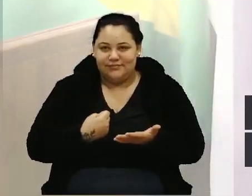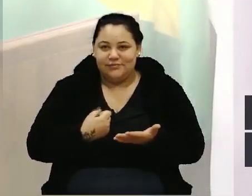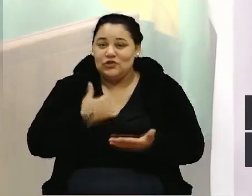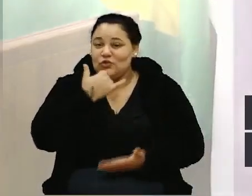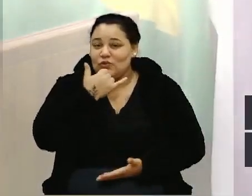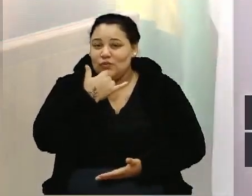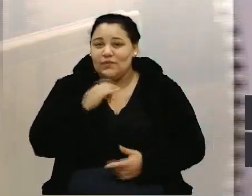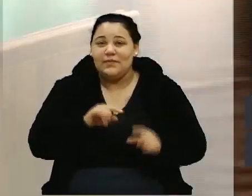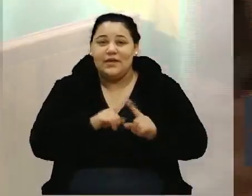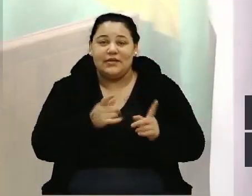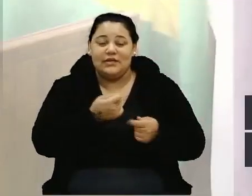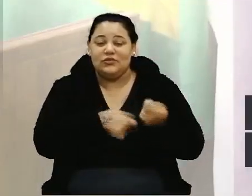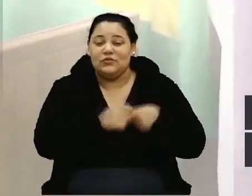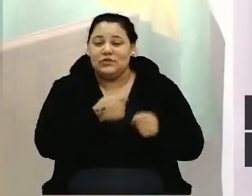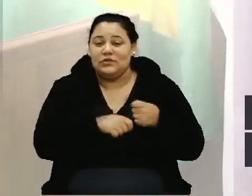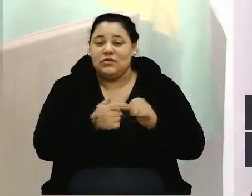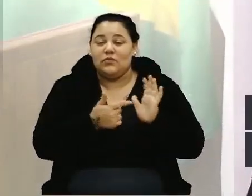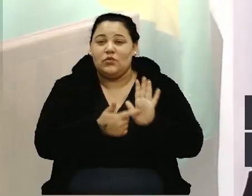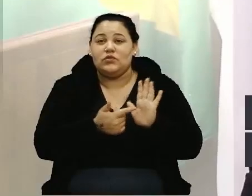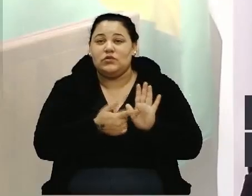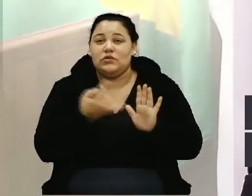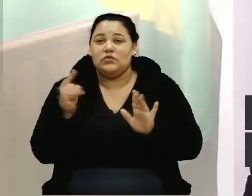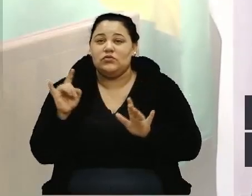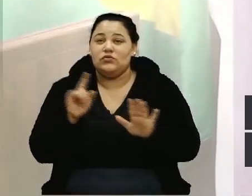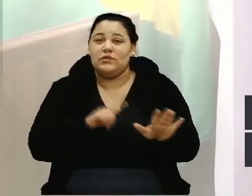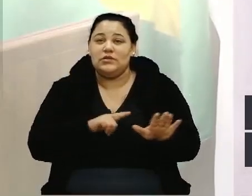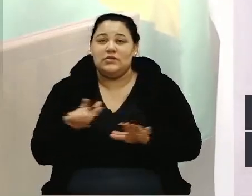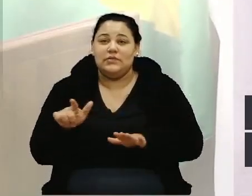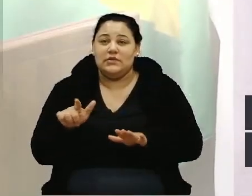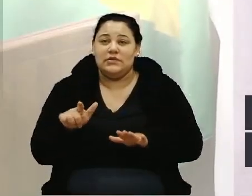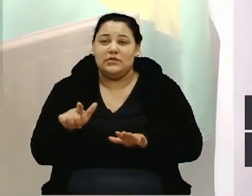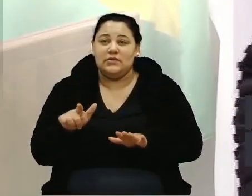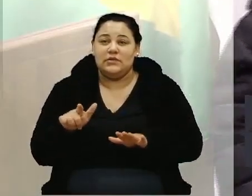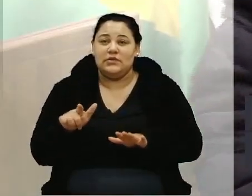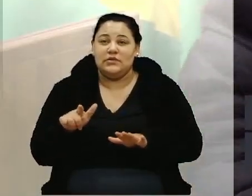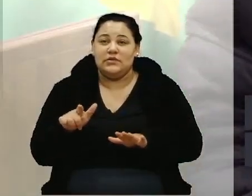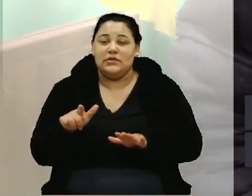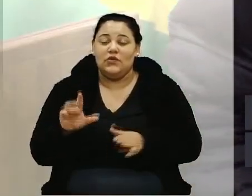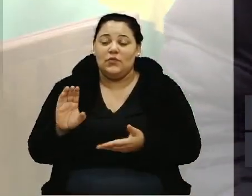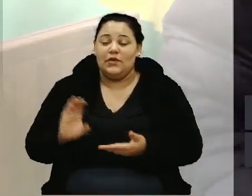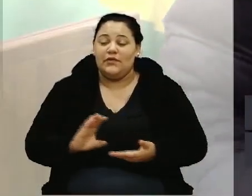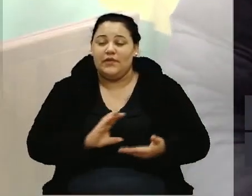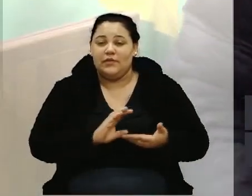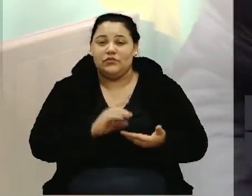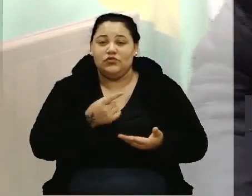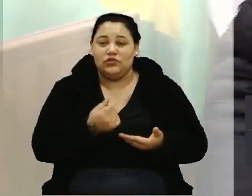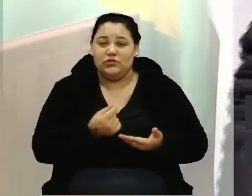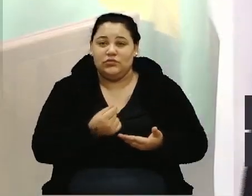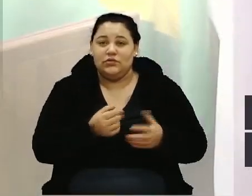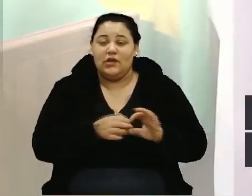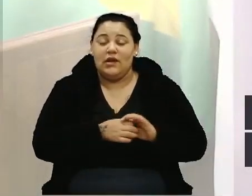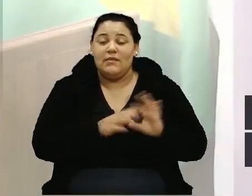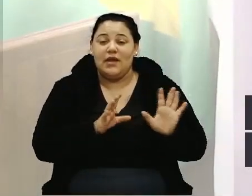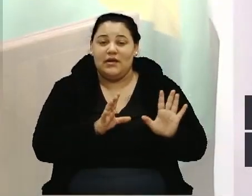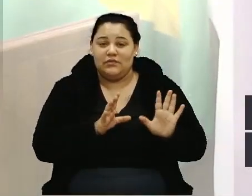mas a administração mostrou na última semana um recurso disponível